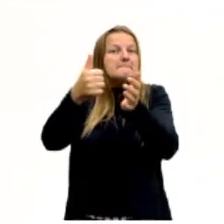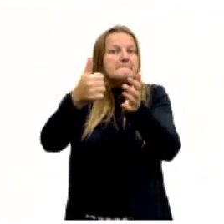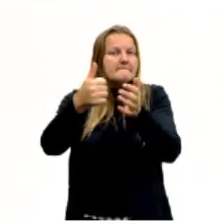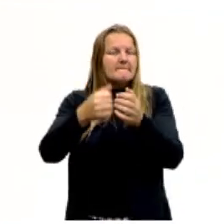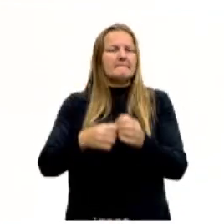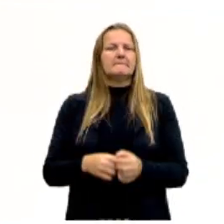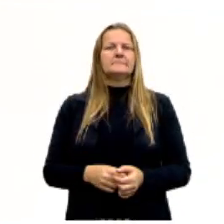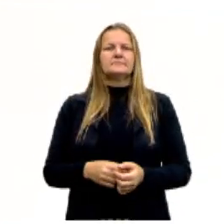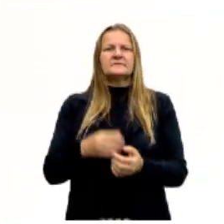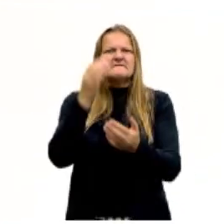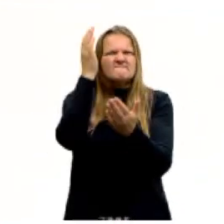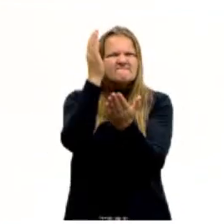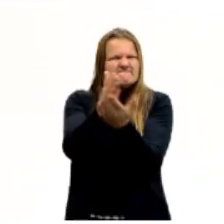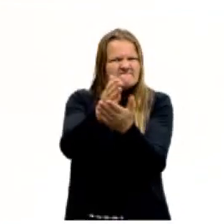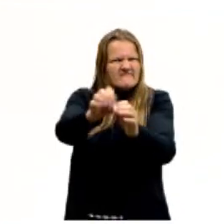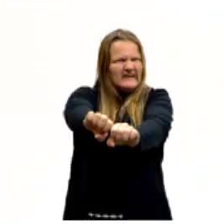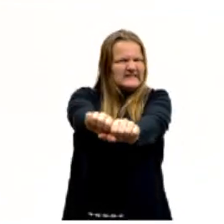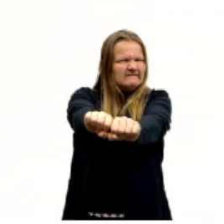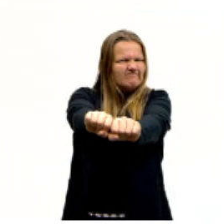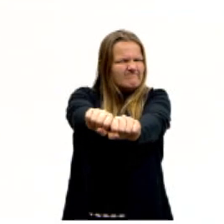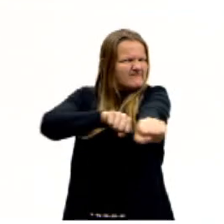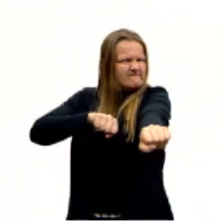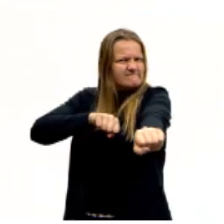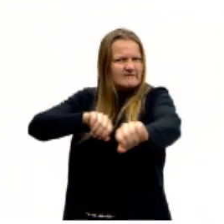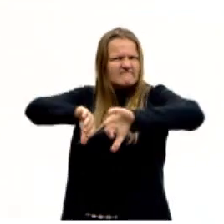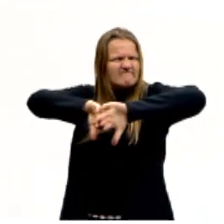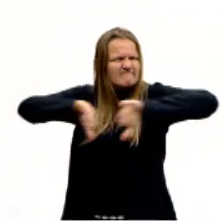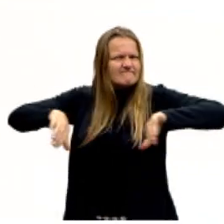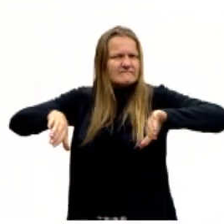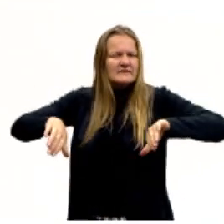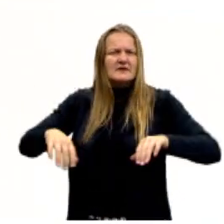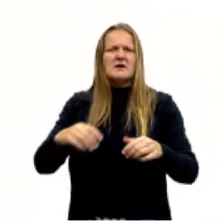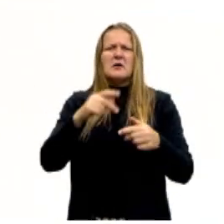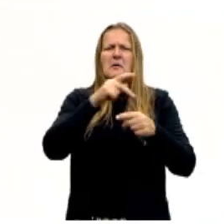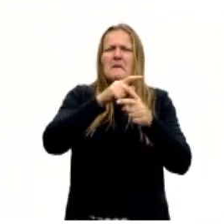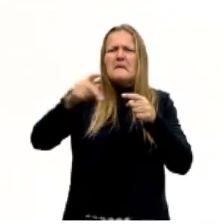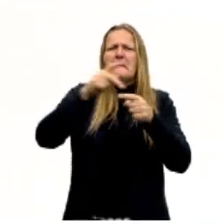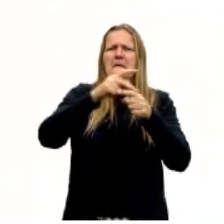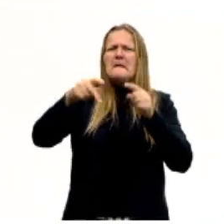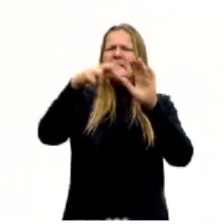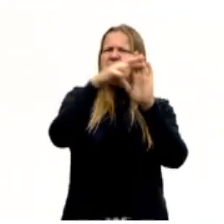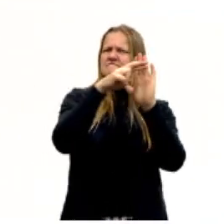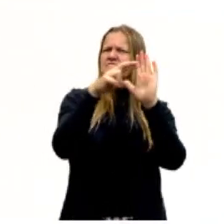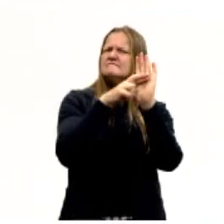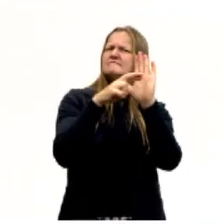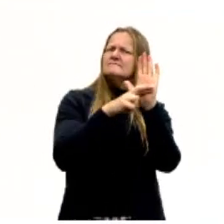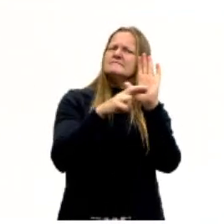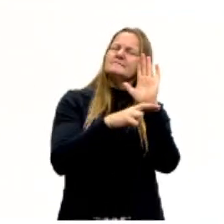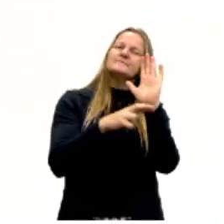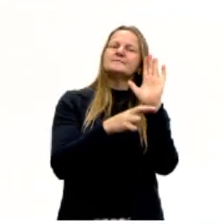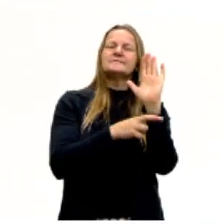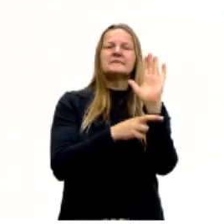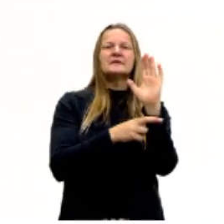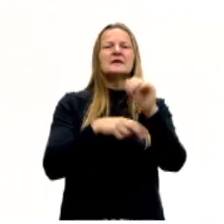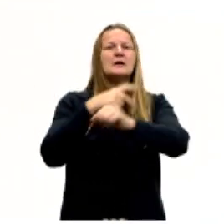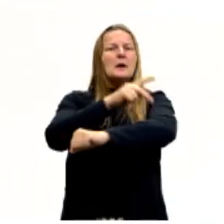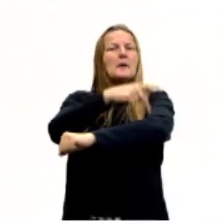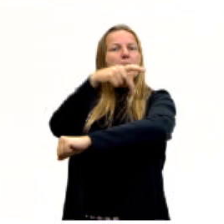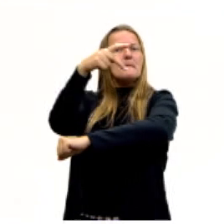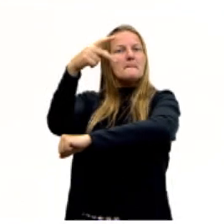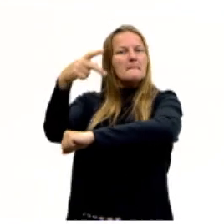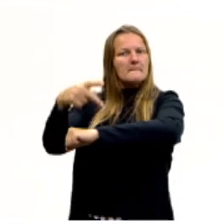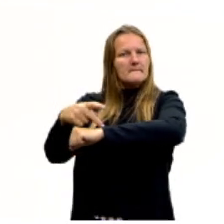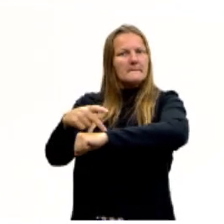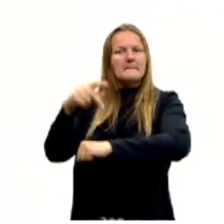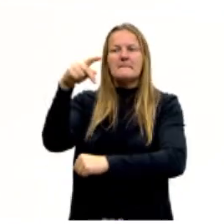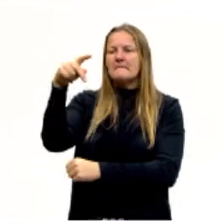tá com os parâmetros que vigoravam na época o que que é o parnasianismo